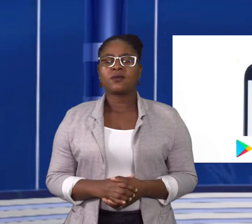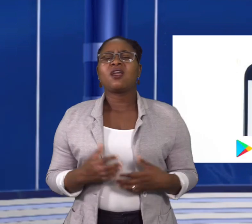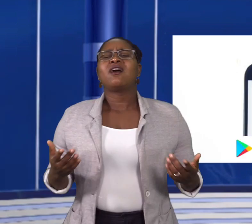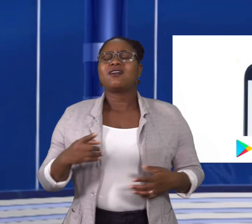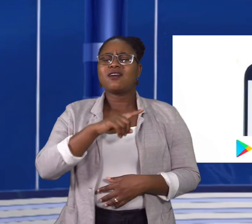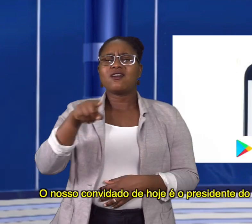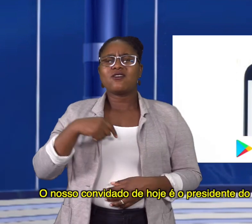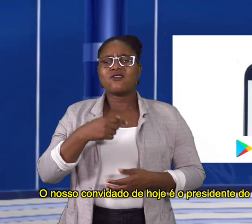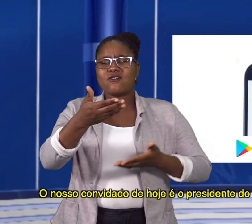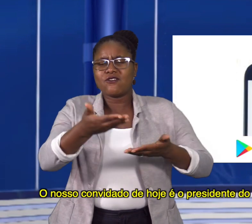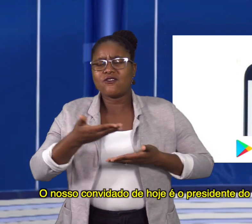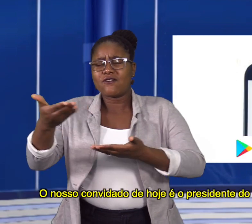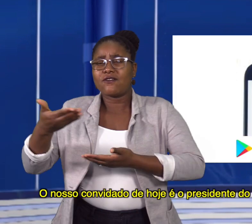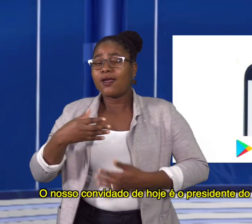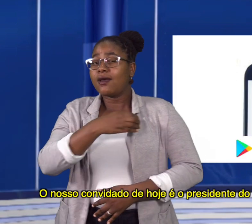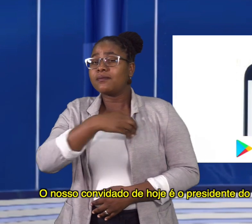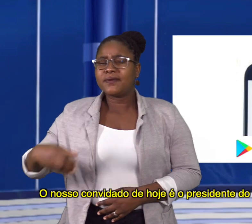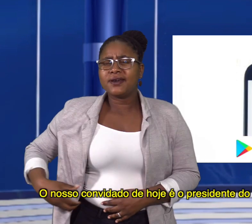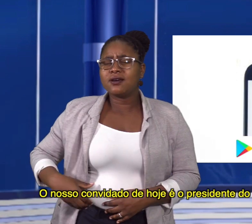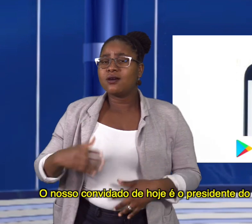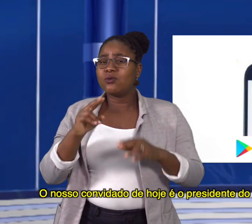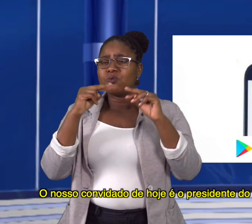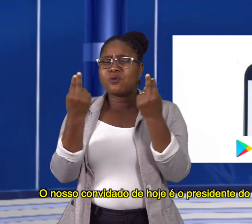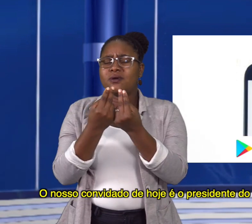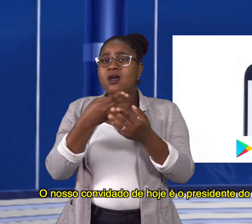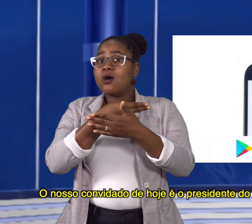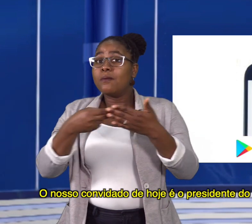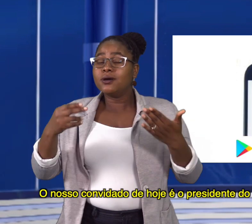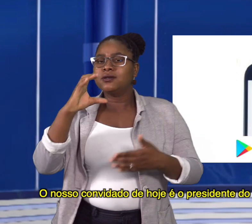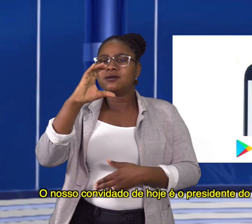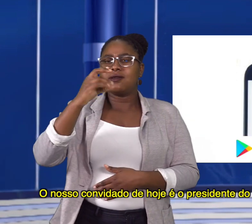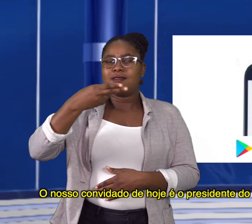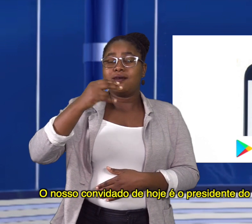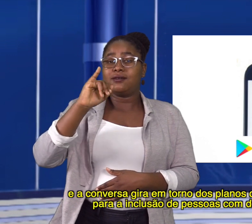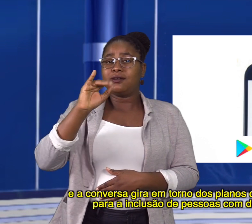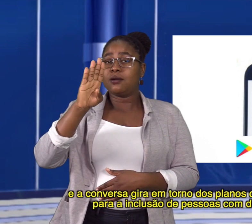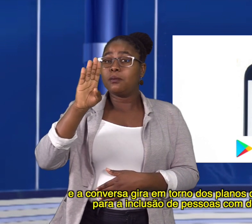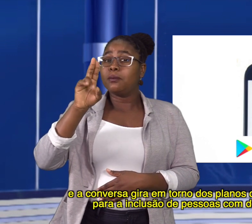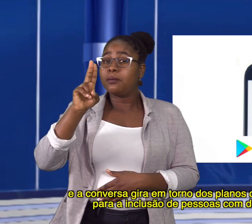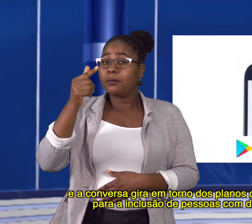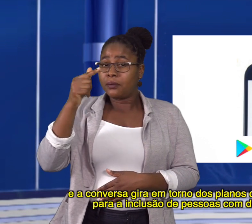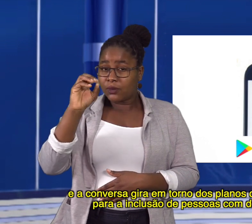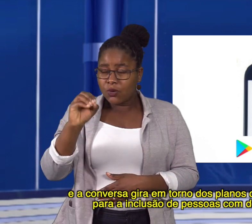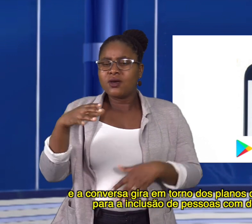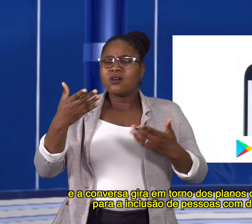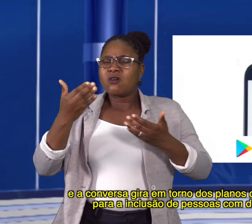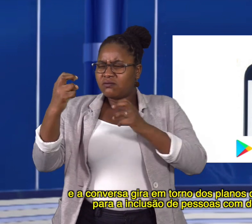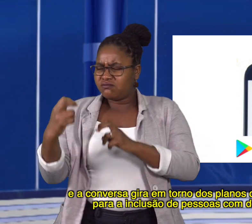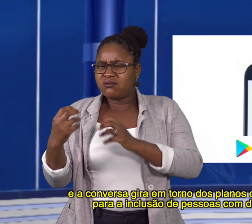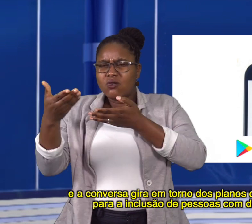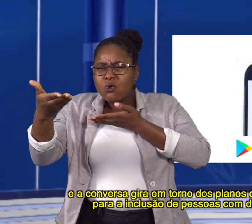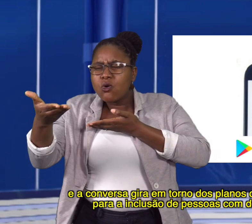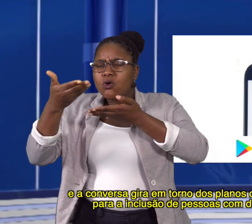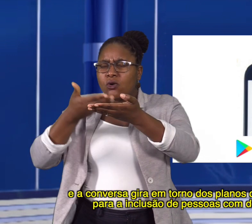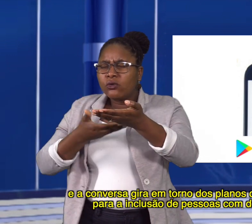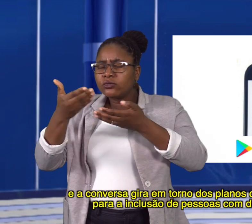entrevista. O nosso convidado de hoje é o presidente do município de Chibuto. E a conversa gira em torno dos